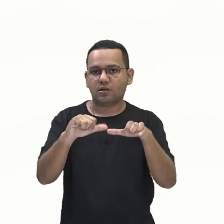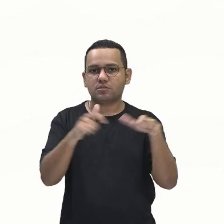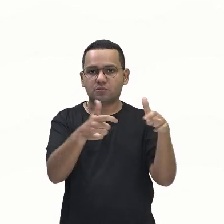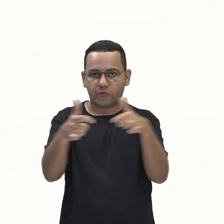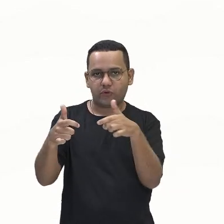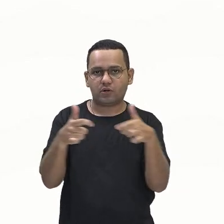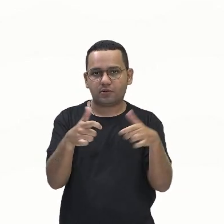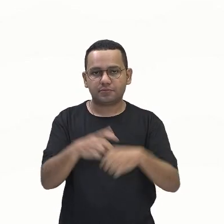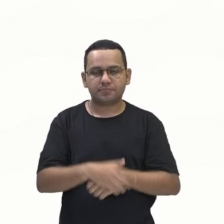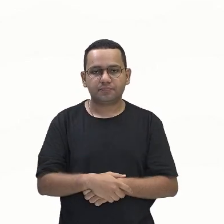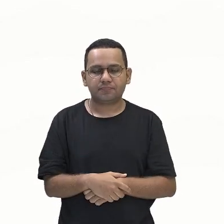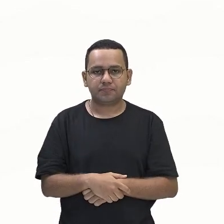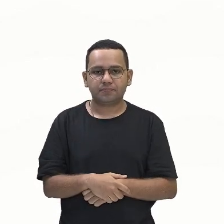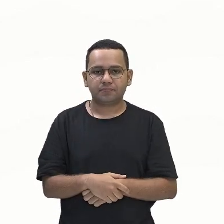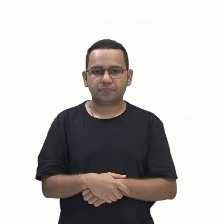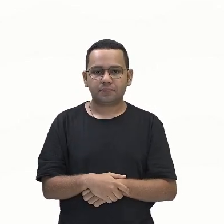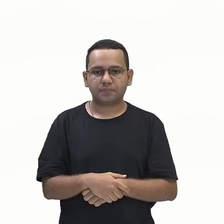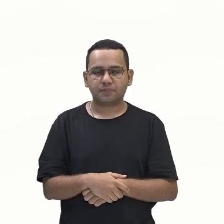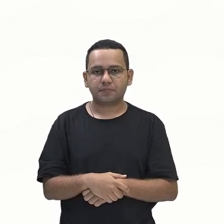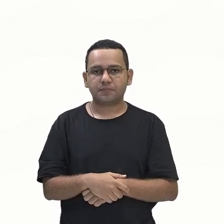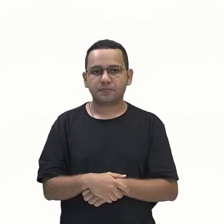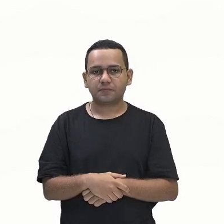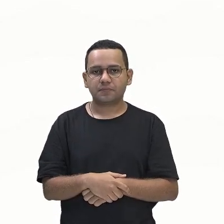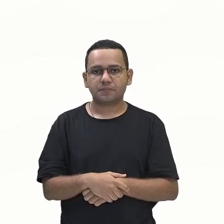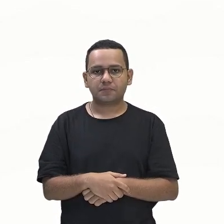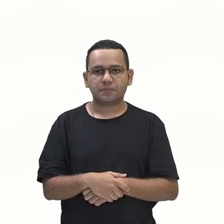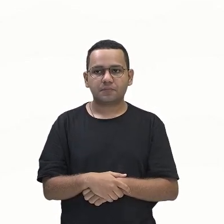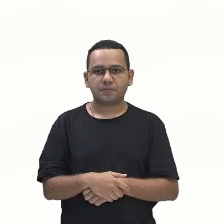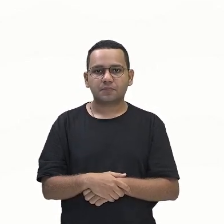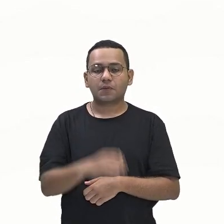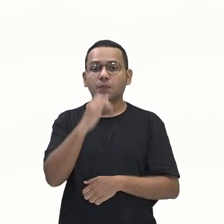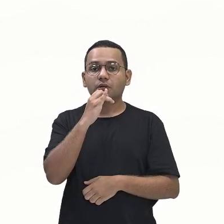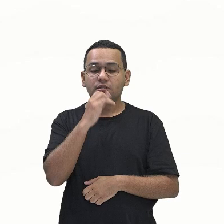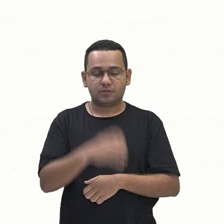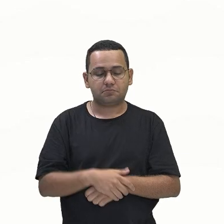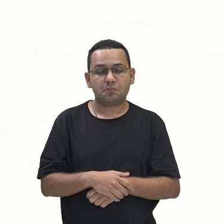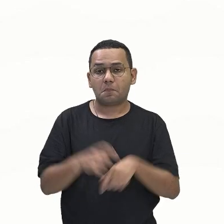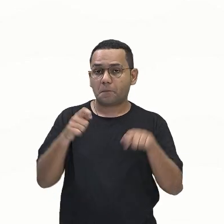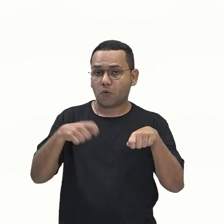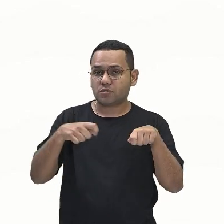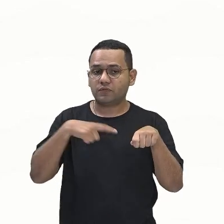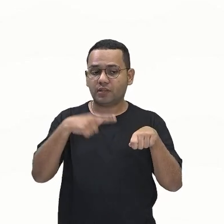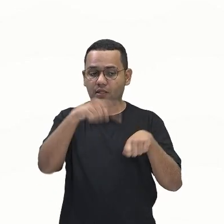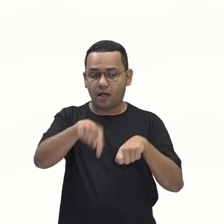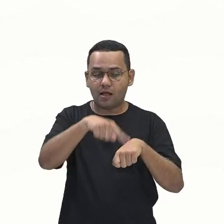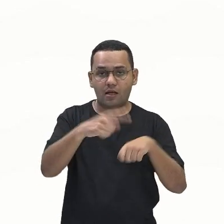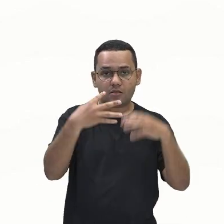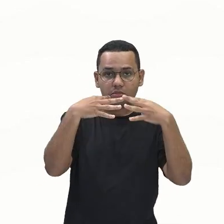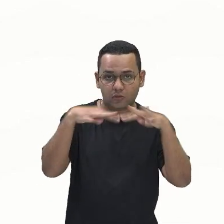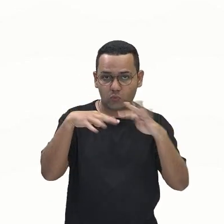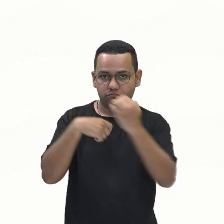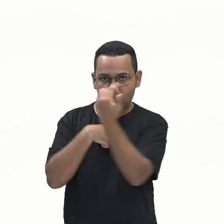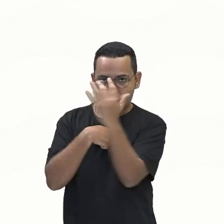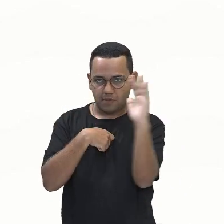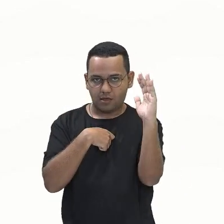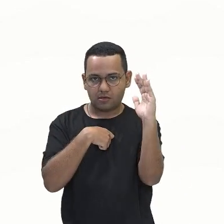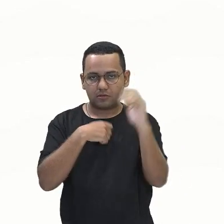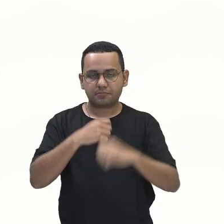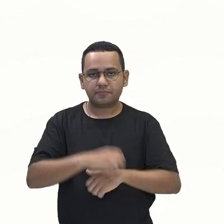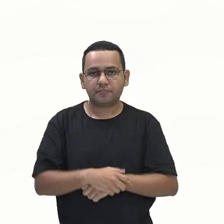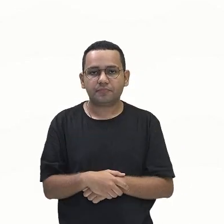Então, pode ser que tudo antes esteja um ambiente natural, tá? E nesse ambiente